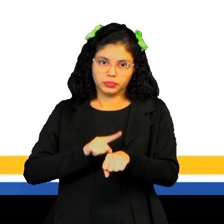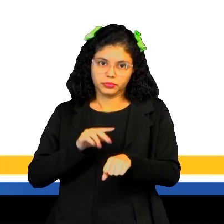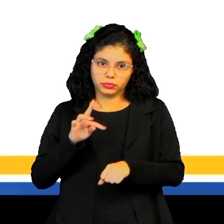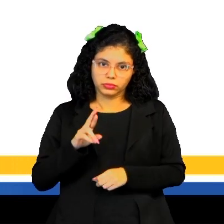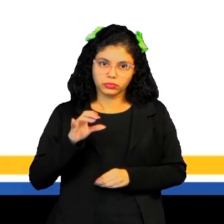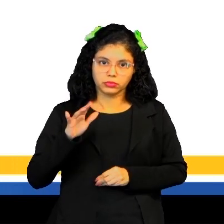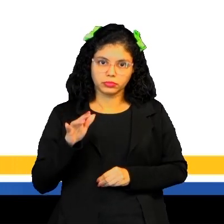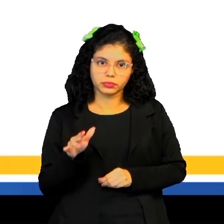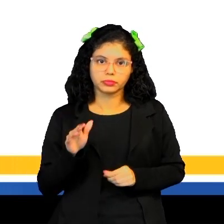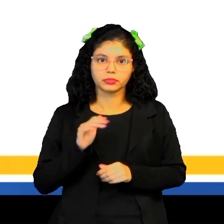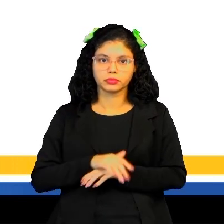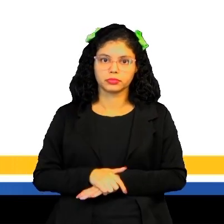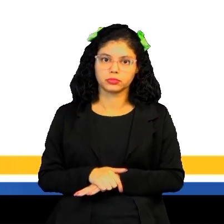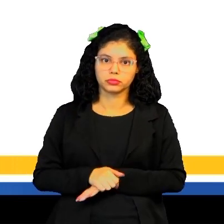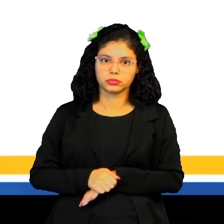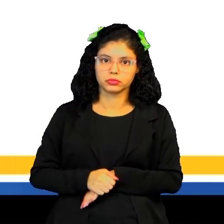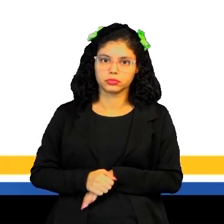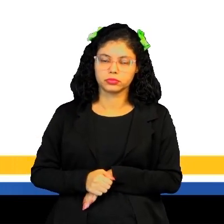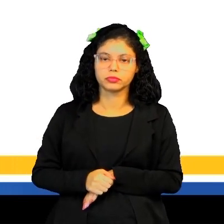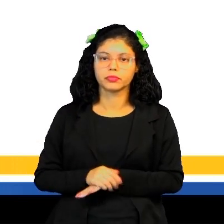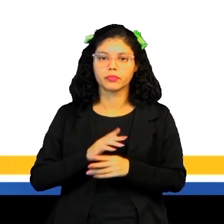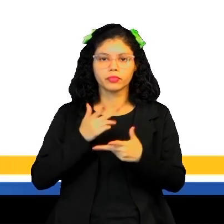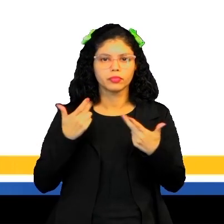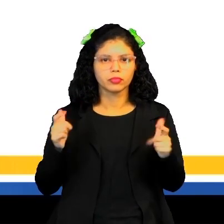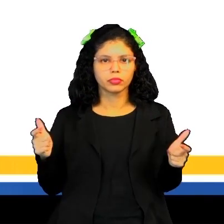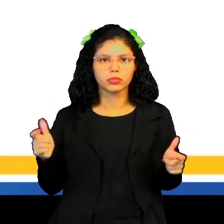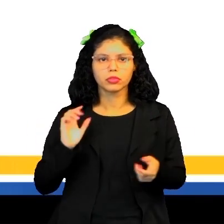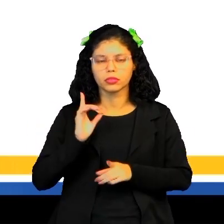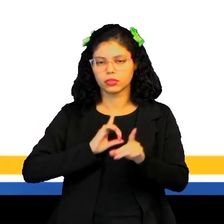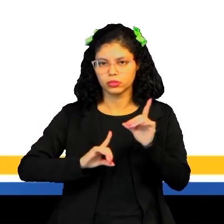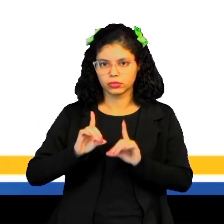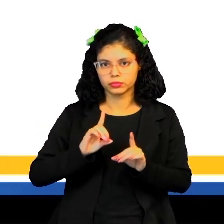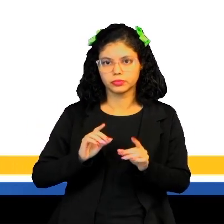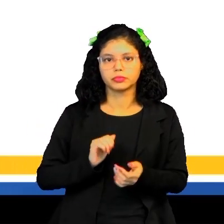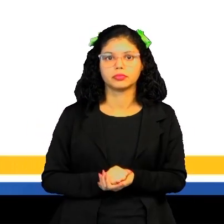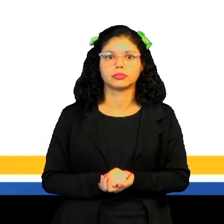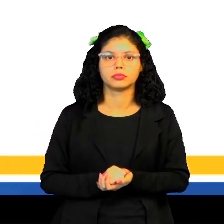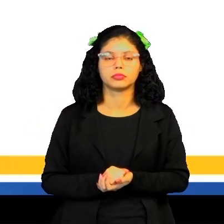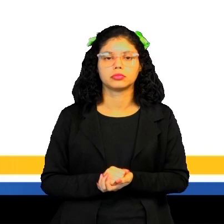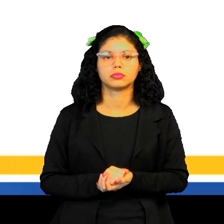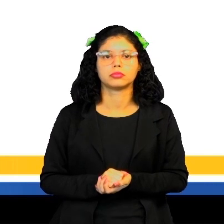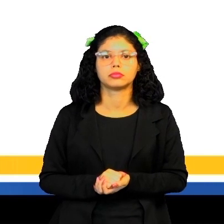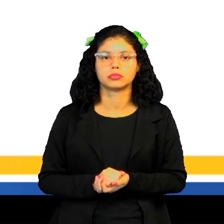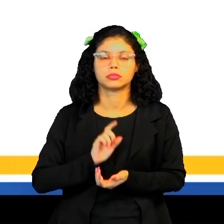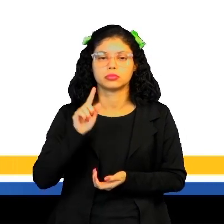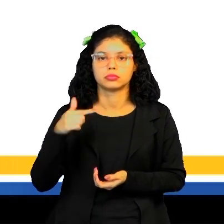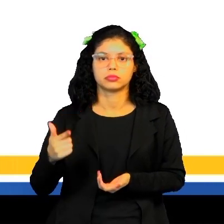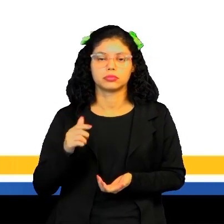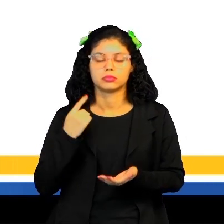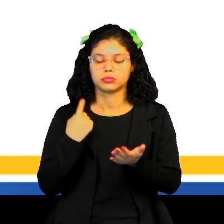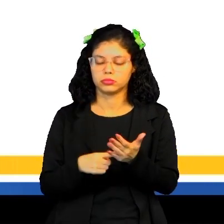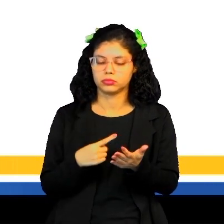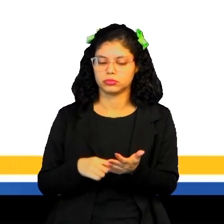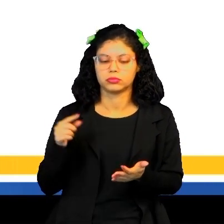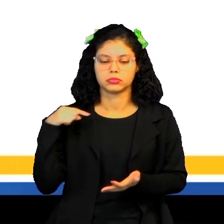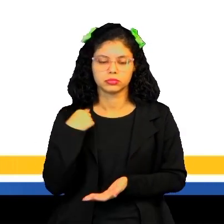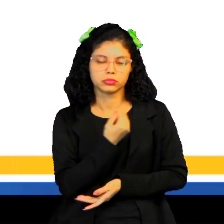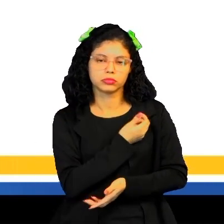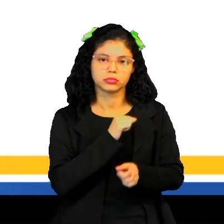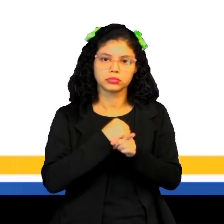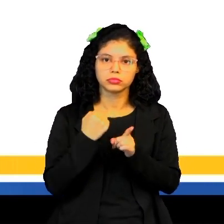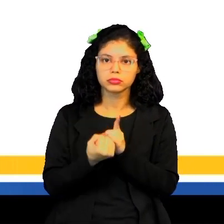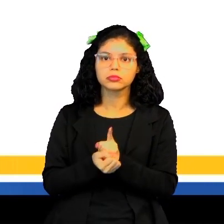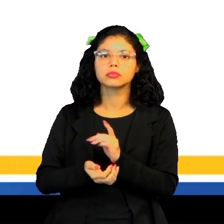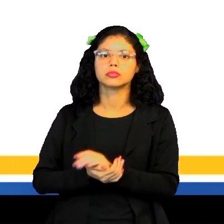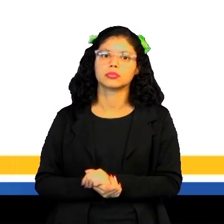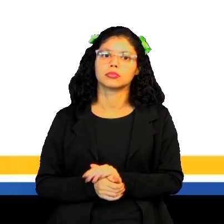templos, né, erguida aos deuses, aquelas grandes colunas, né, que fica. Uma outra contribuição marcante para a sociedade